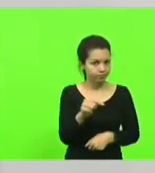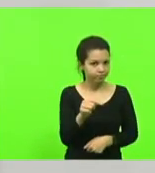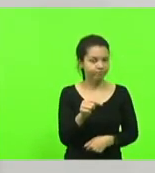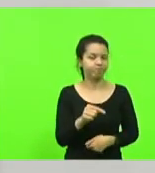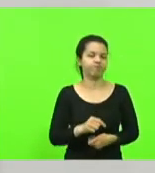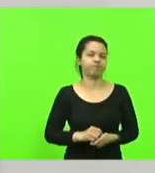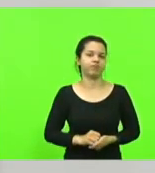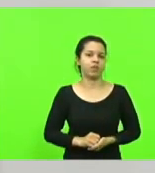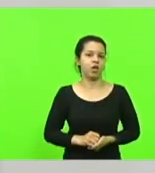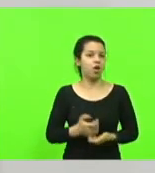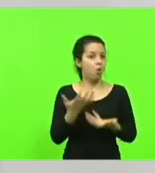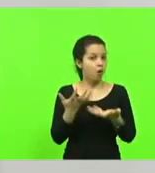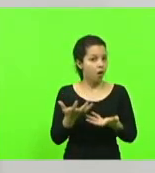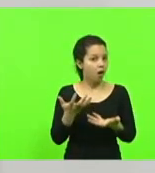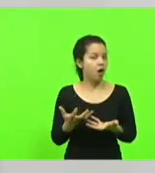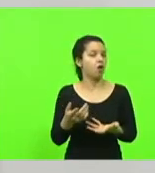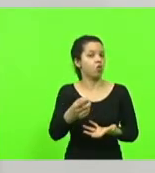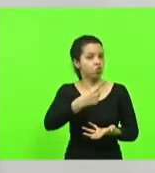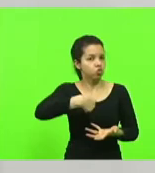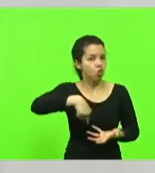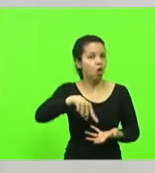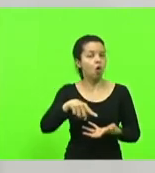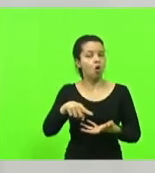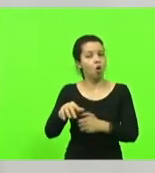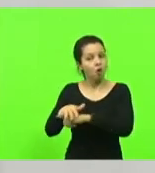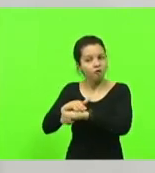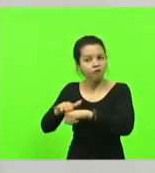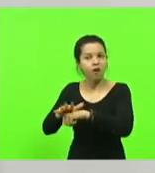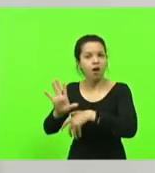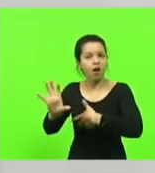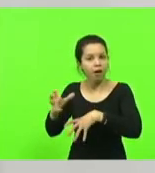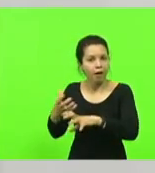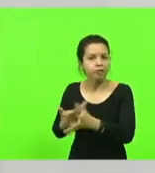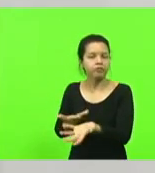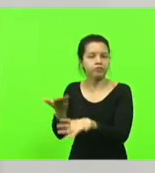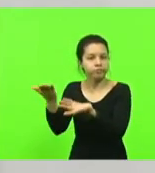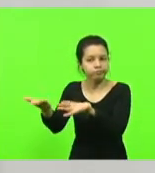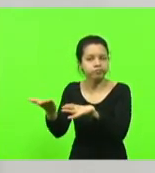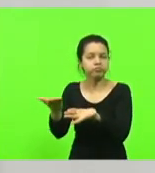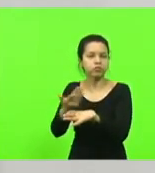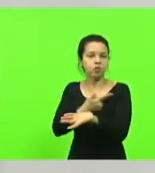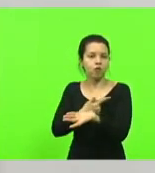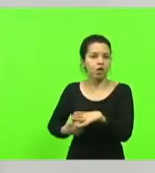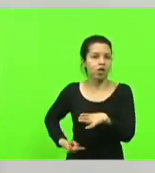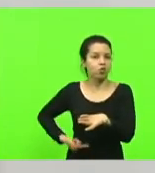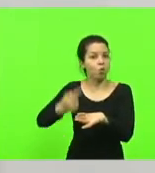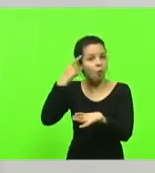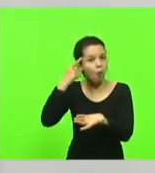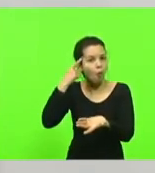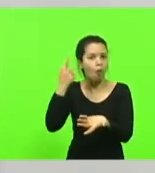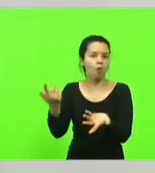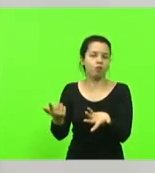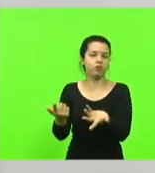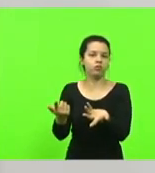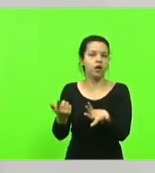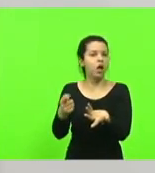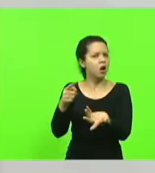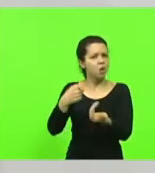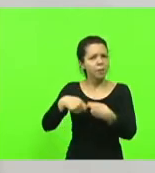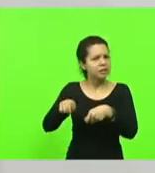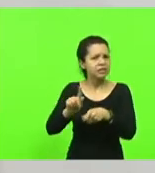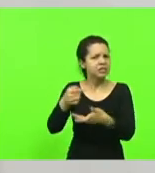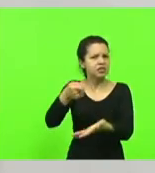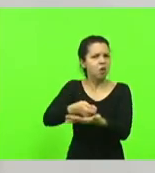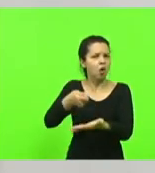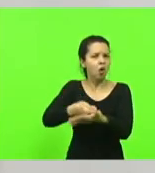Eu espero que nós possamos sensibilizar o governador Carlos Moisés, que ele não precisa continuar cobrando o